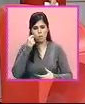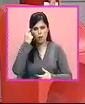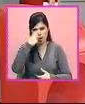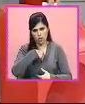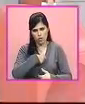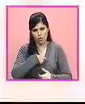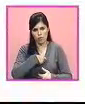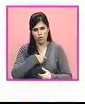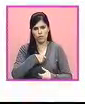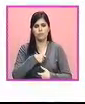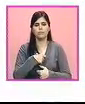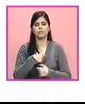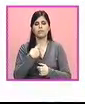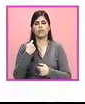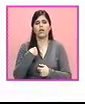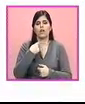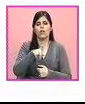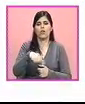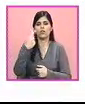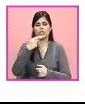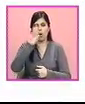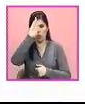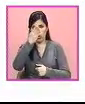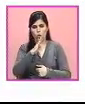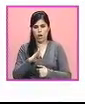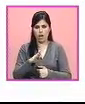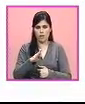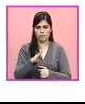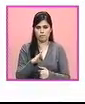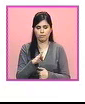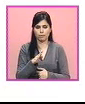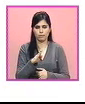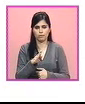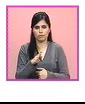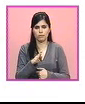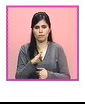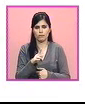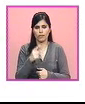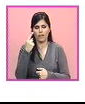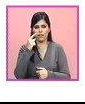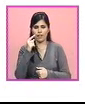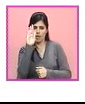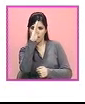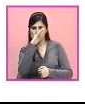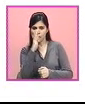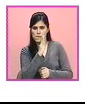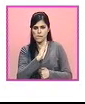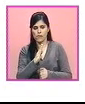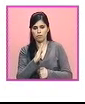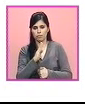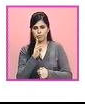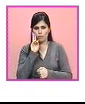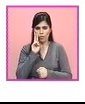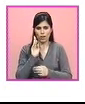em que temos, nós no nosso corpo temos a coluna vertebral, está aqui vista de lado, como se estivéssemos a olhar para o corpo humano de